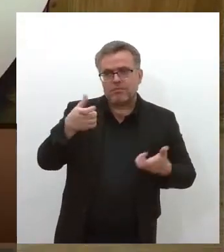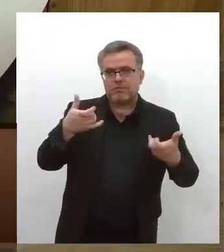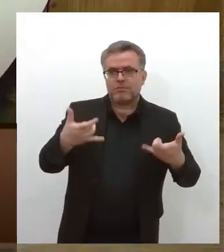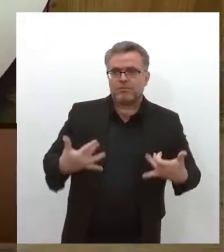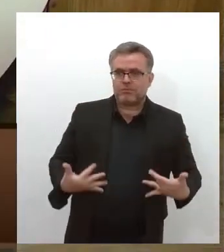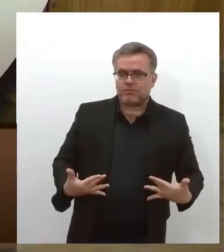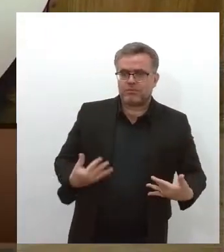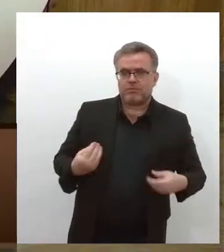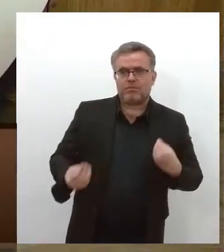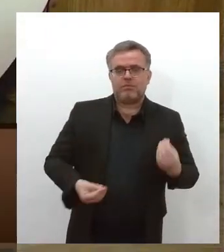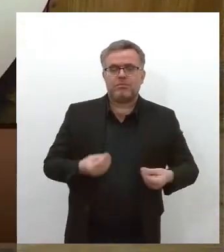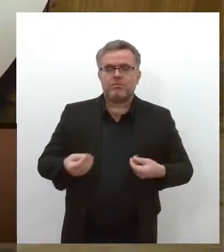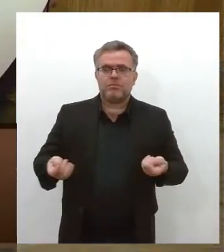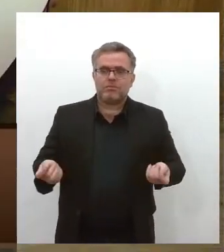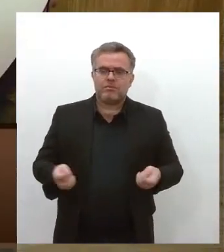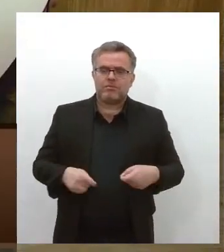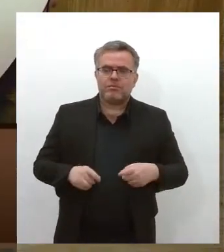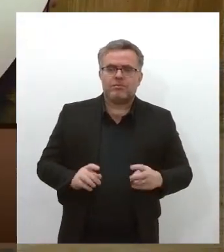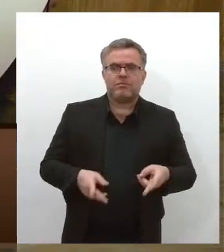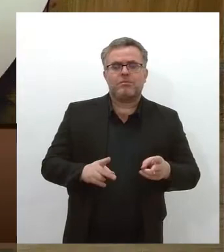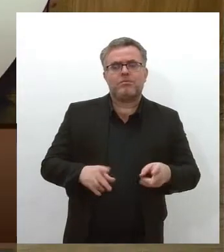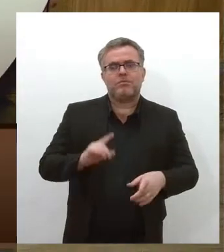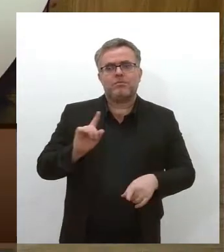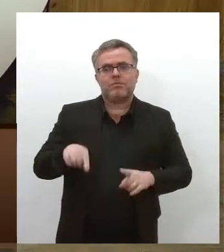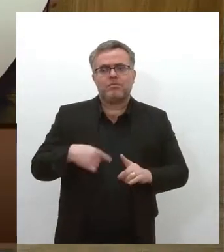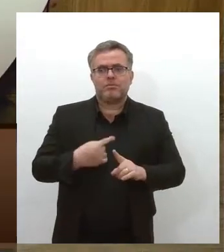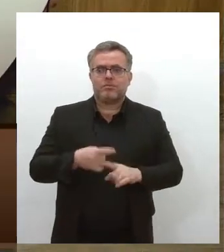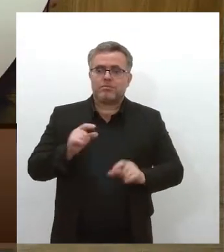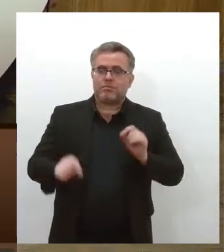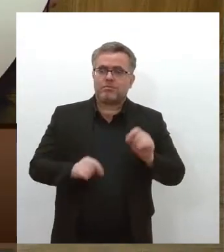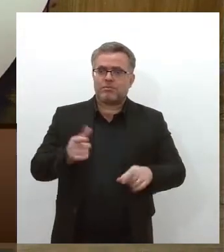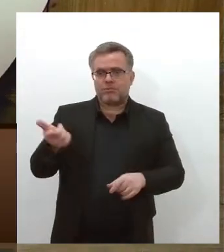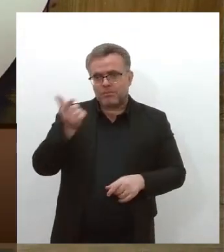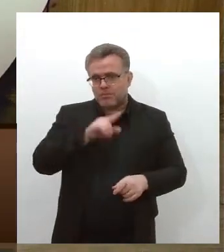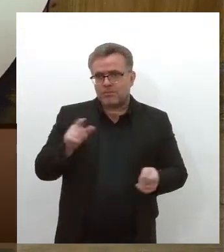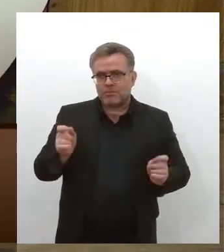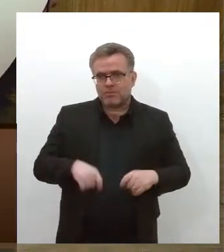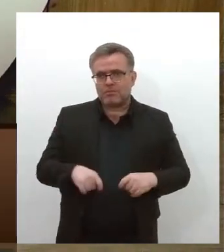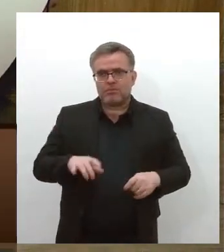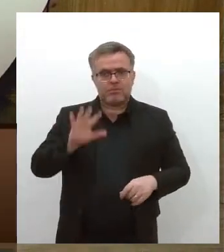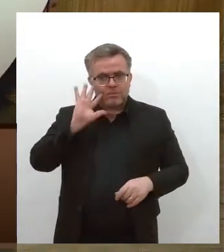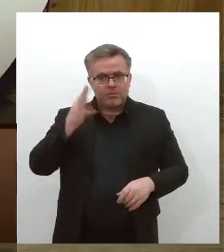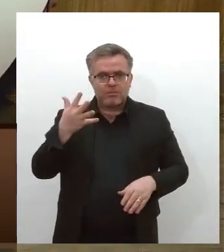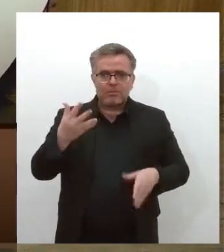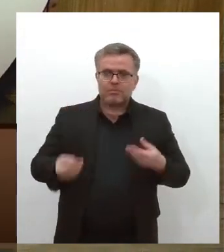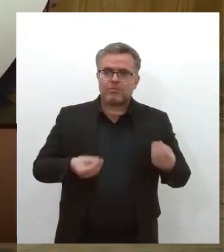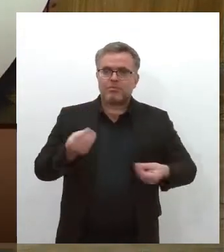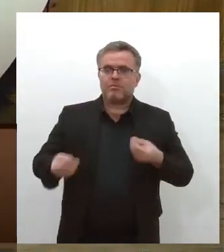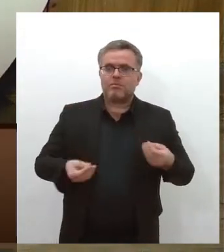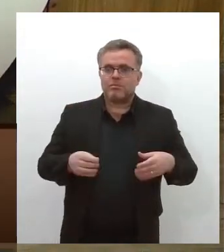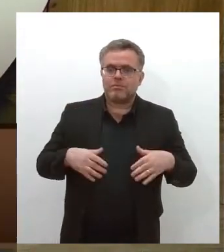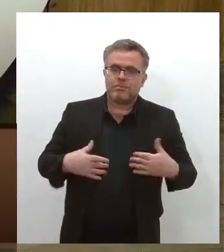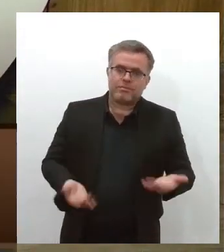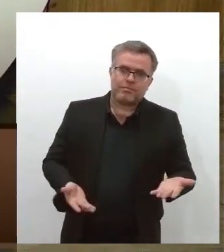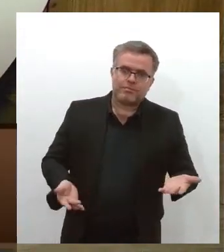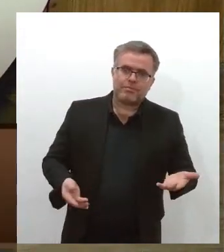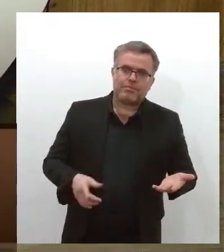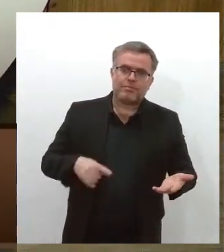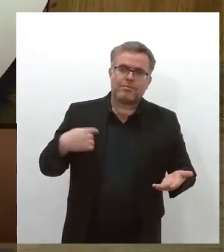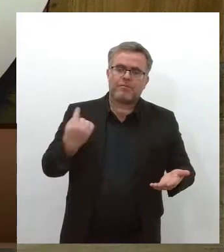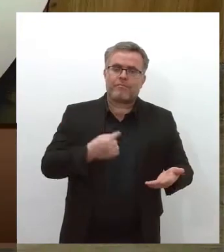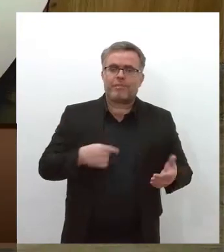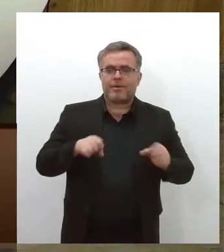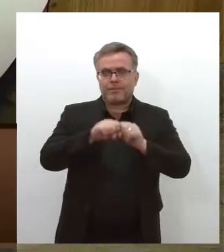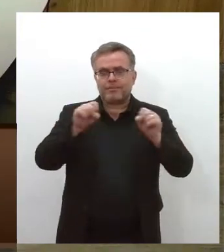esse até desequilíbrio, poderíamos dizer, do ponto de vista das decisões, porque, embora tenhamos um sistema presidencialista, sabemos